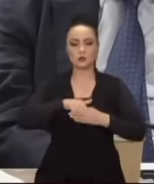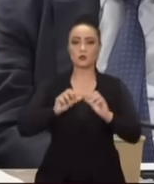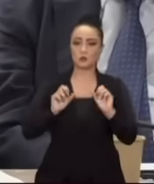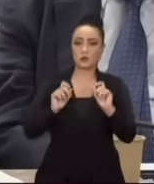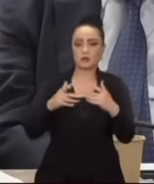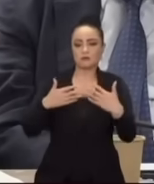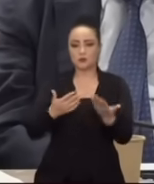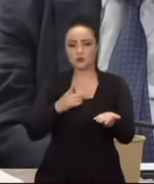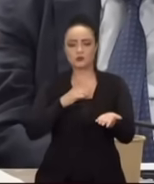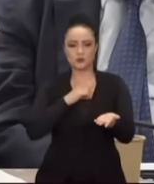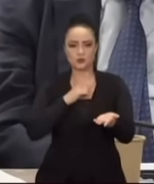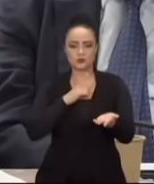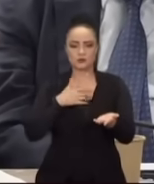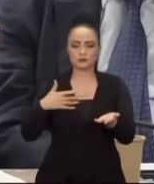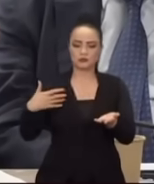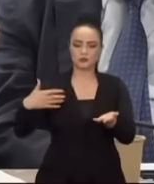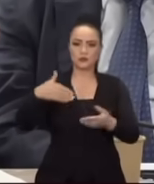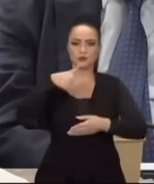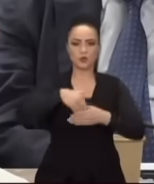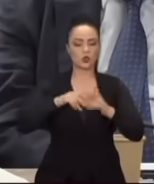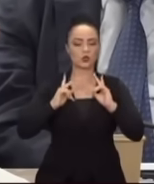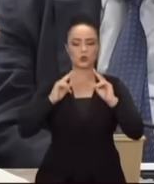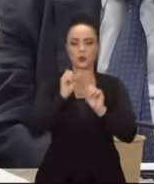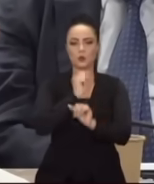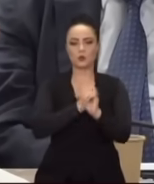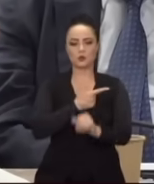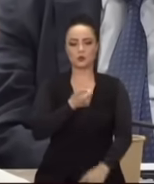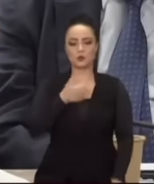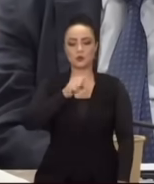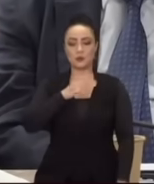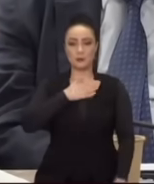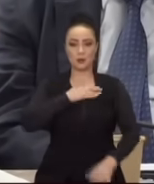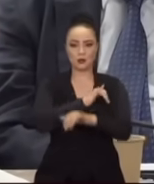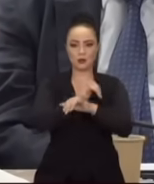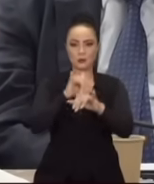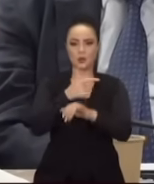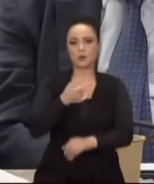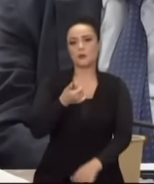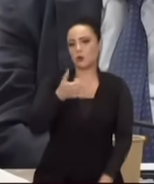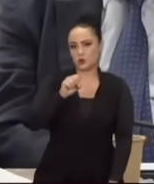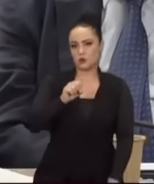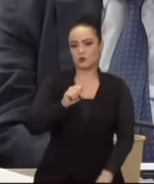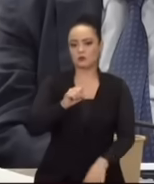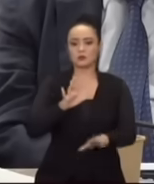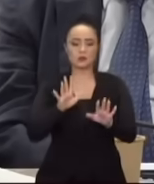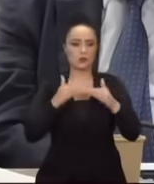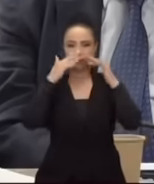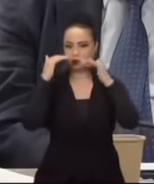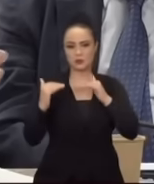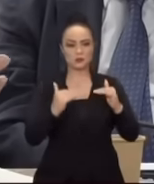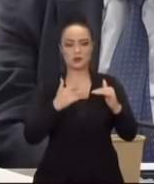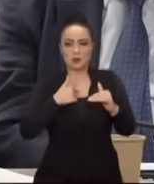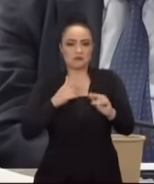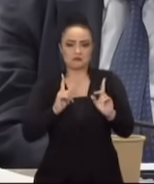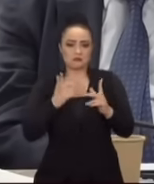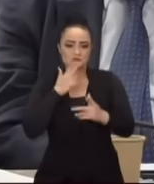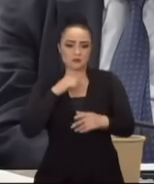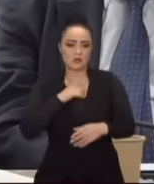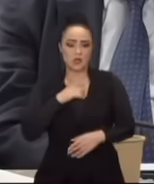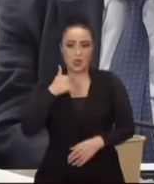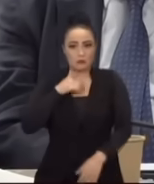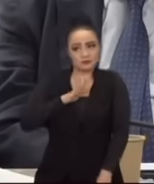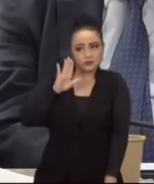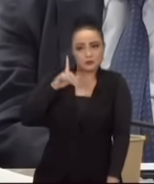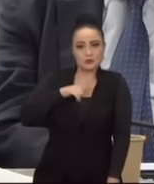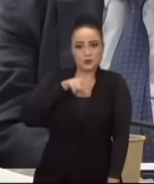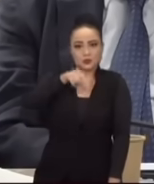o voto normal em 2018. A minha campanha em 2018, algo atípico, com todo respeito, nem eu esperava que me eleger presidente,